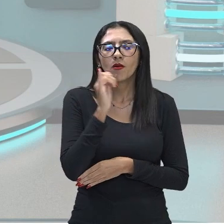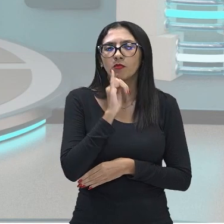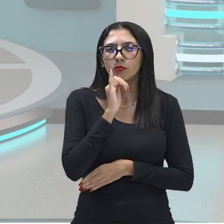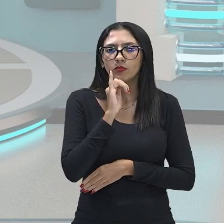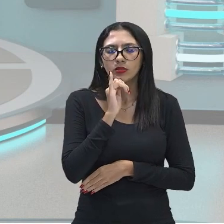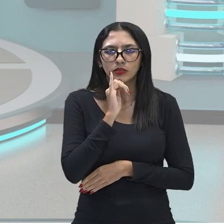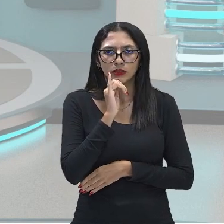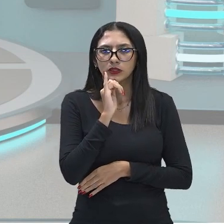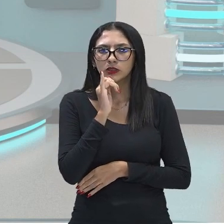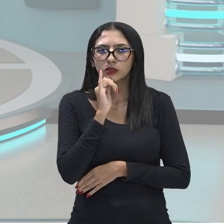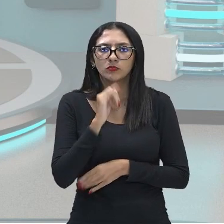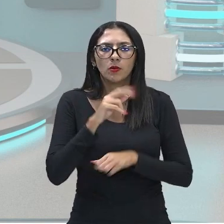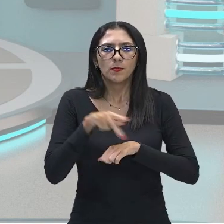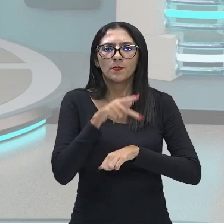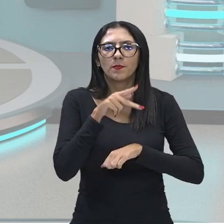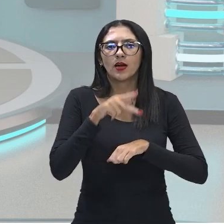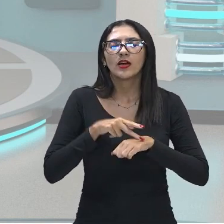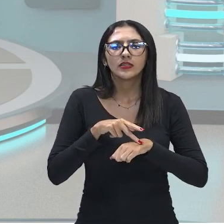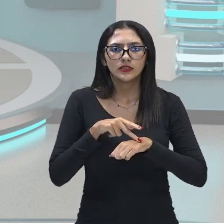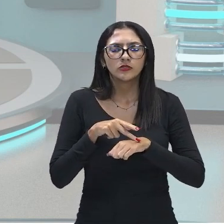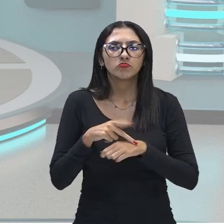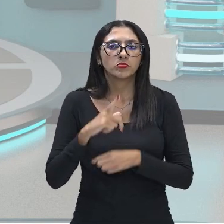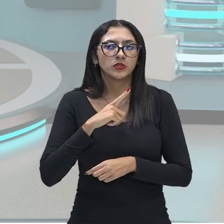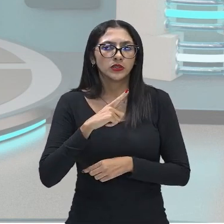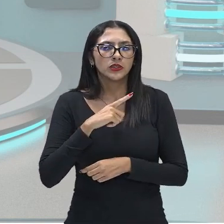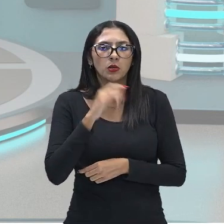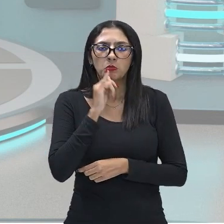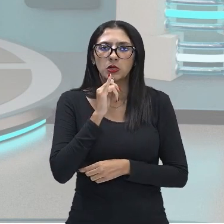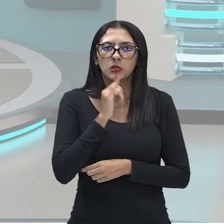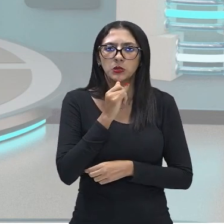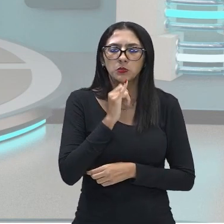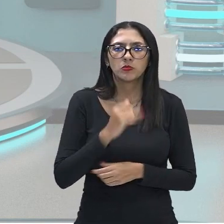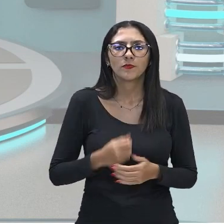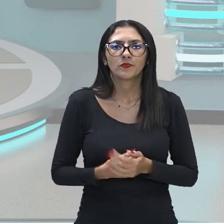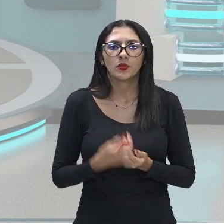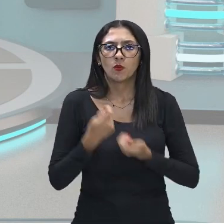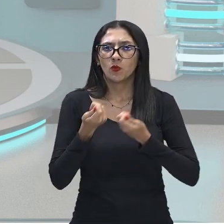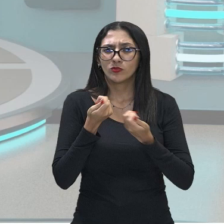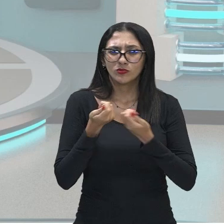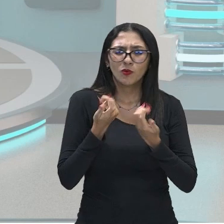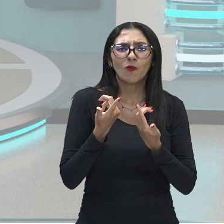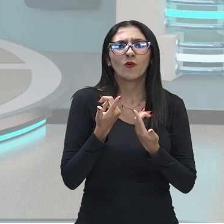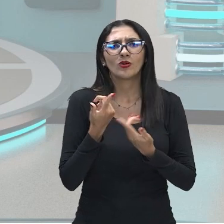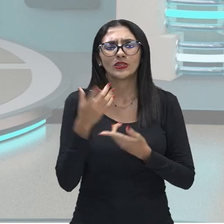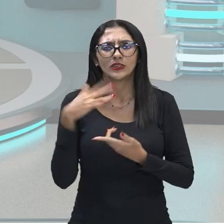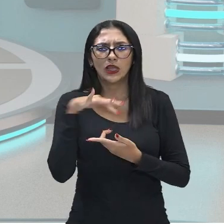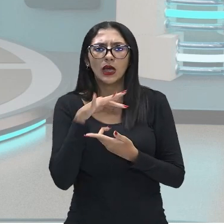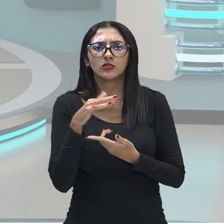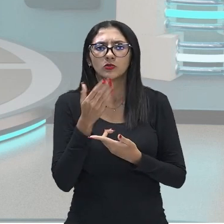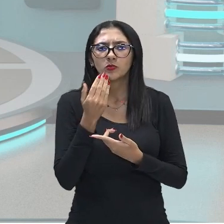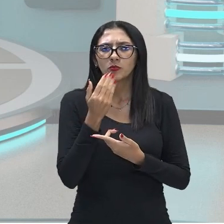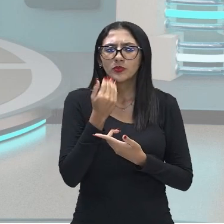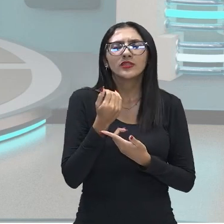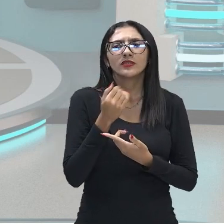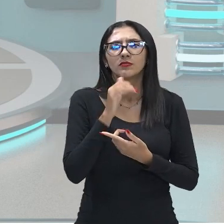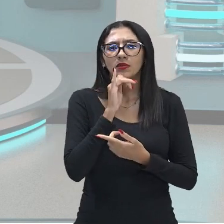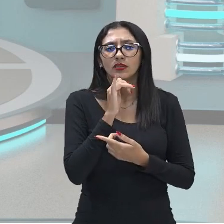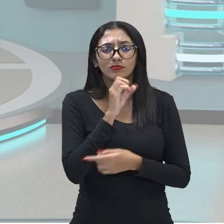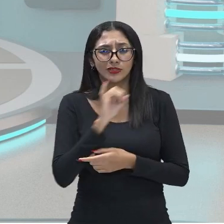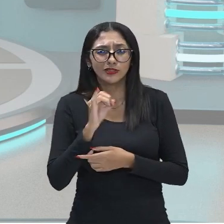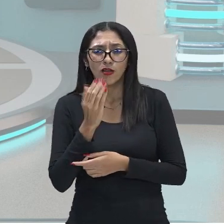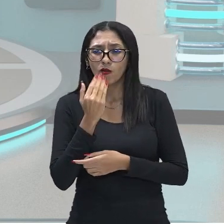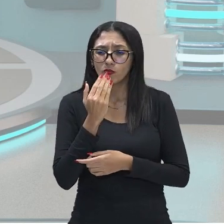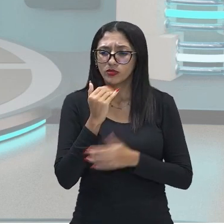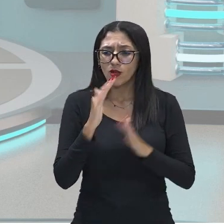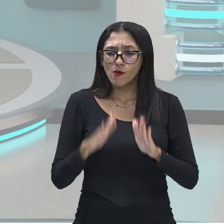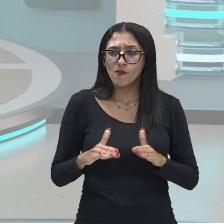ah ah em que há aí a subnutrição em que os indivíduos talvez se nutridos melhores seriam e